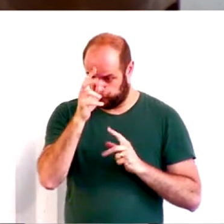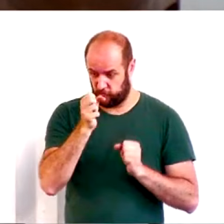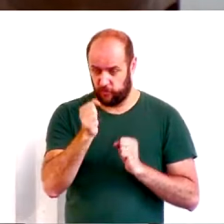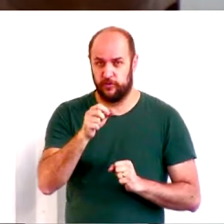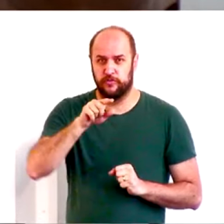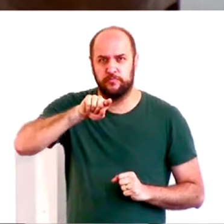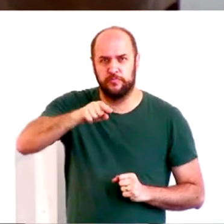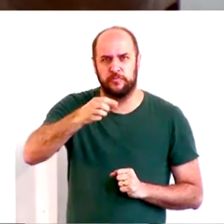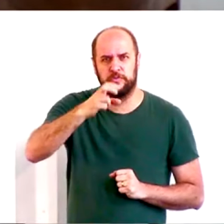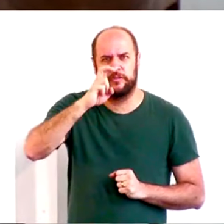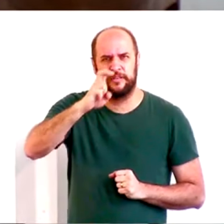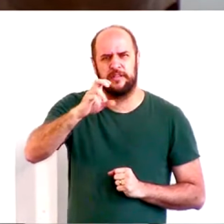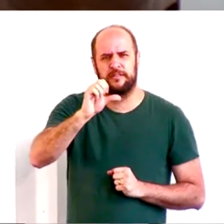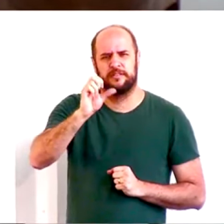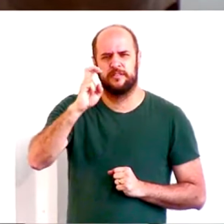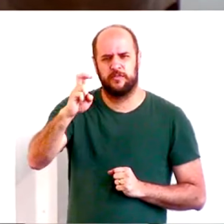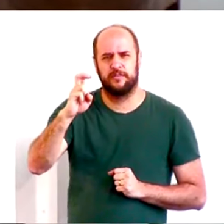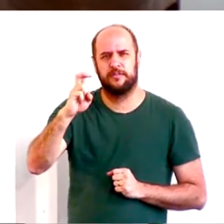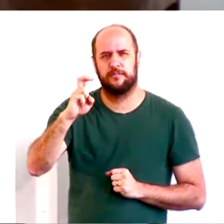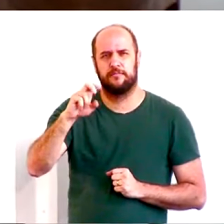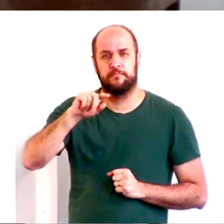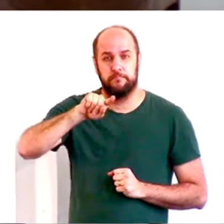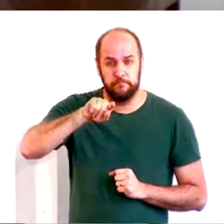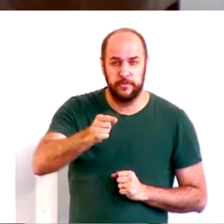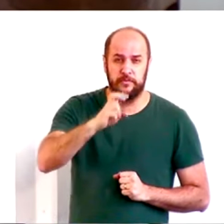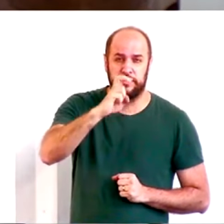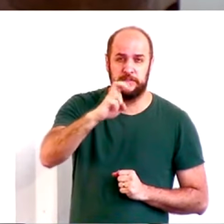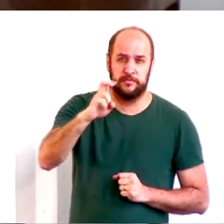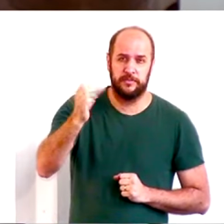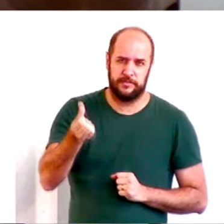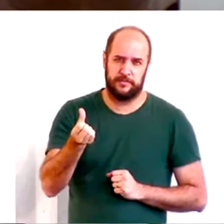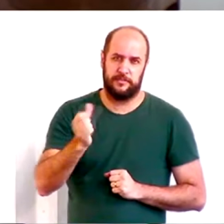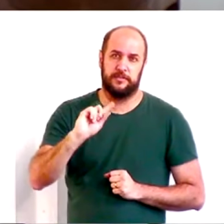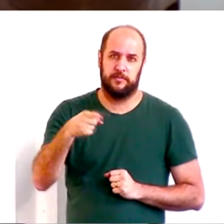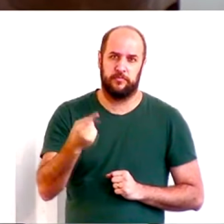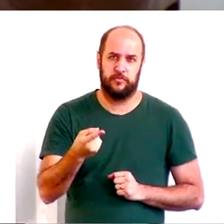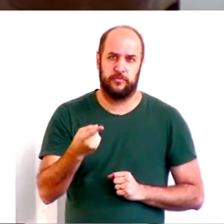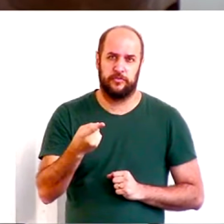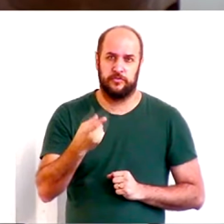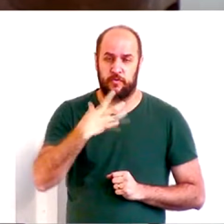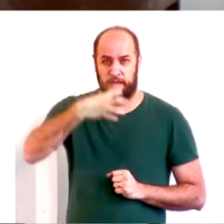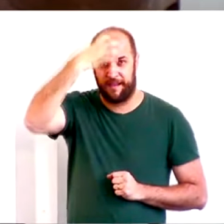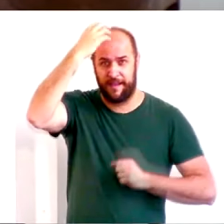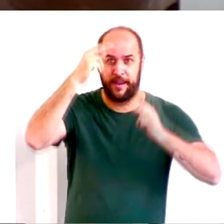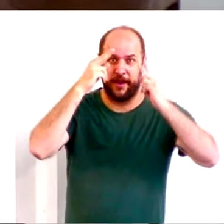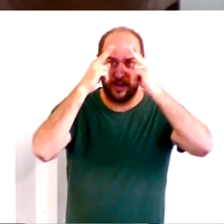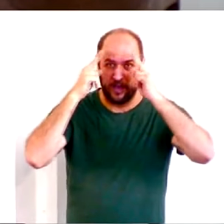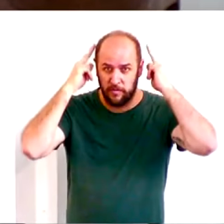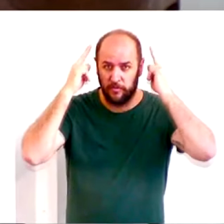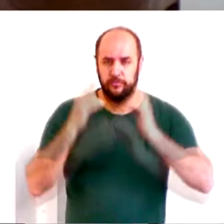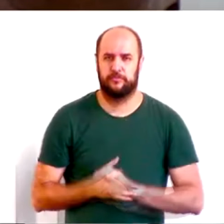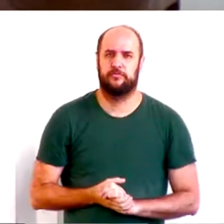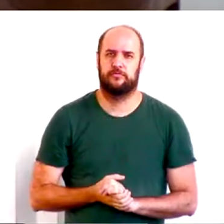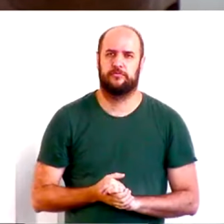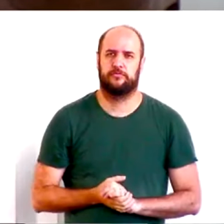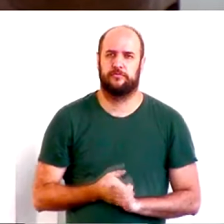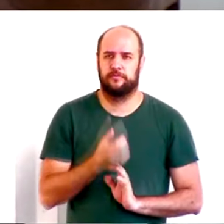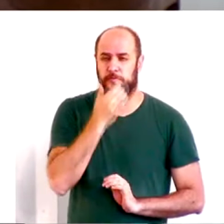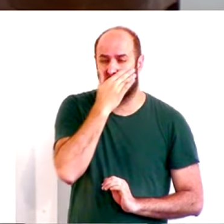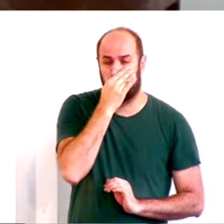Nabucodonosor Então esse texto ele é uma água no meio de um deserto que não ignora o deserto